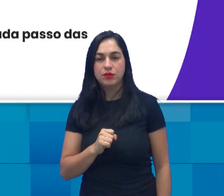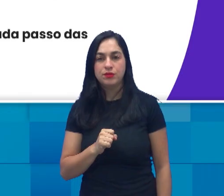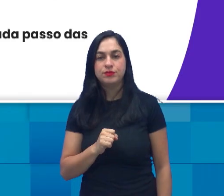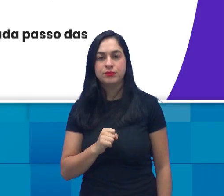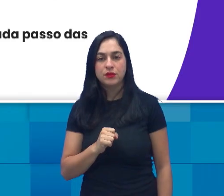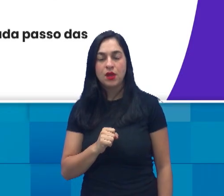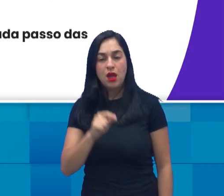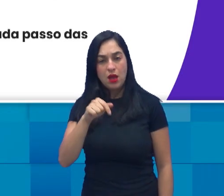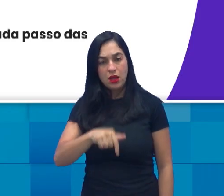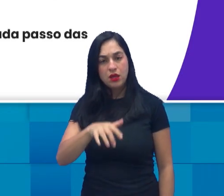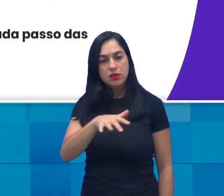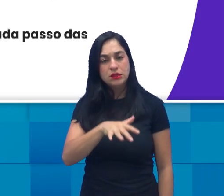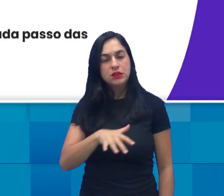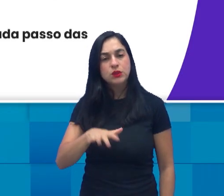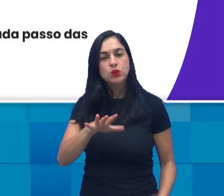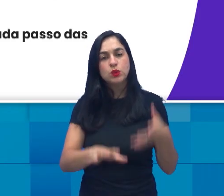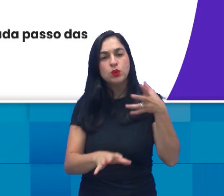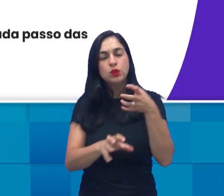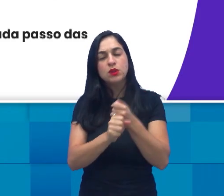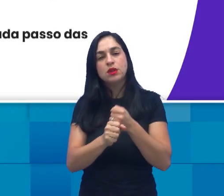Paulo